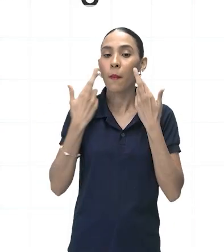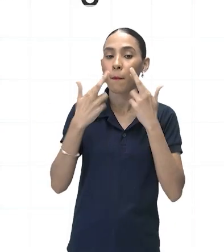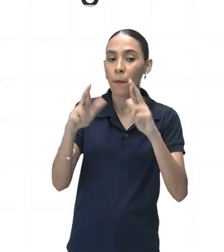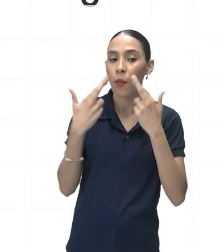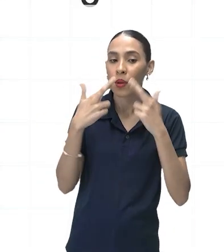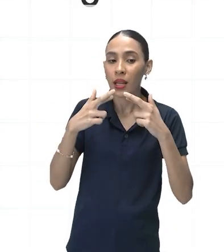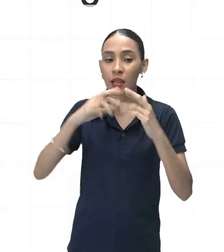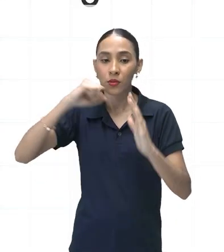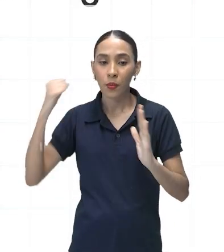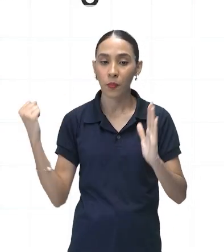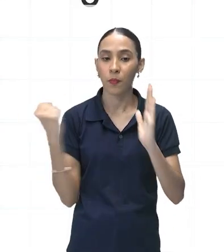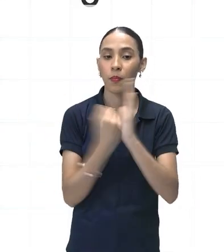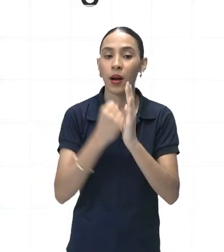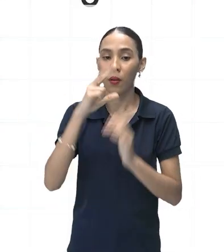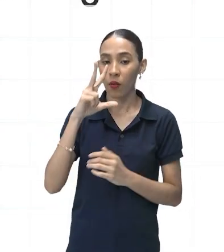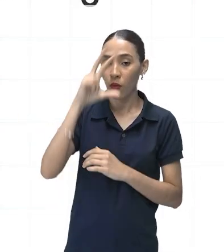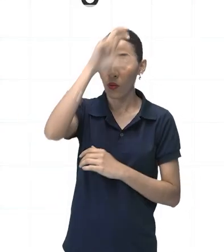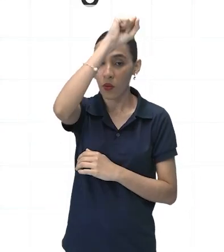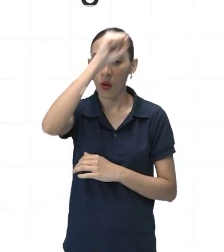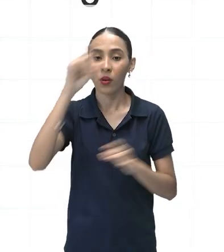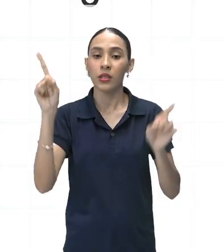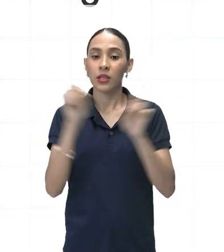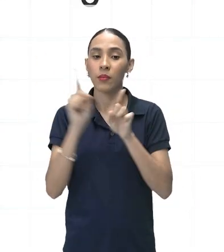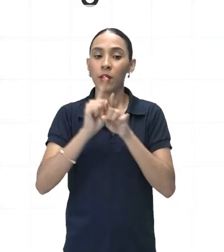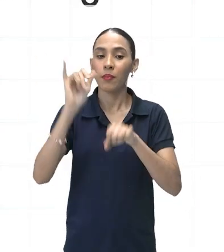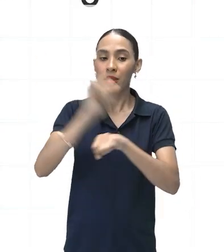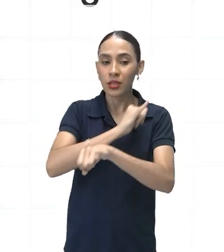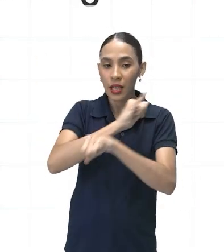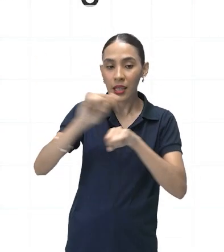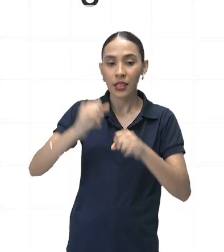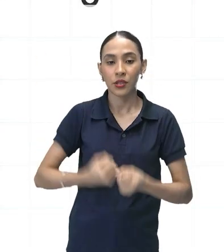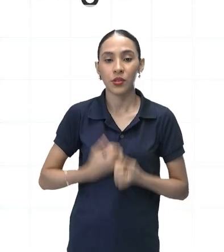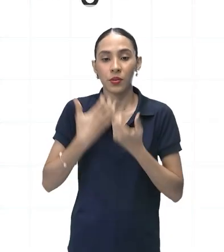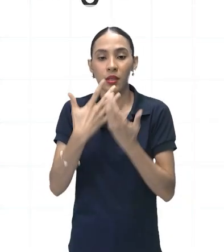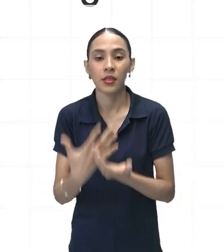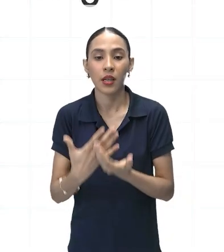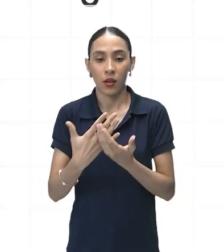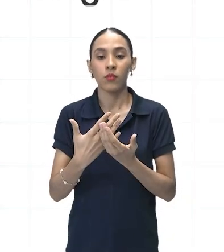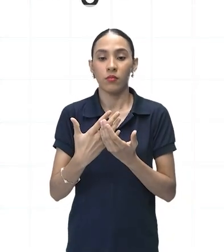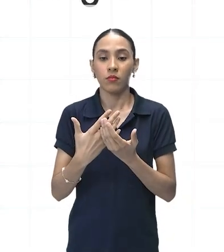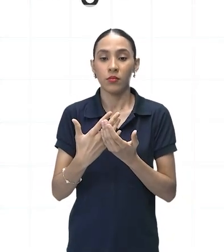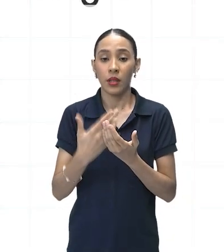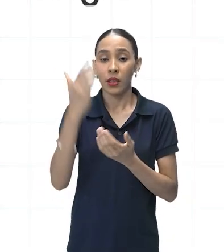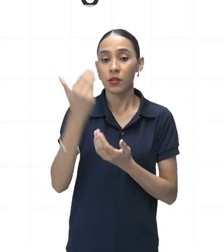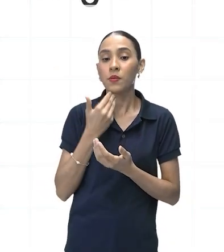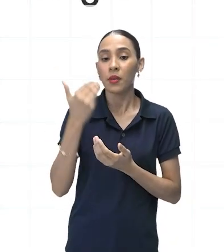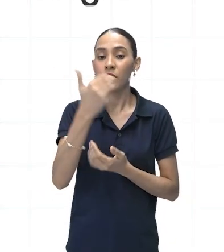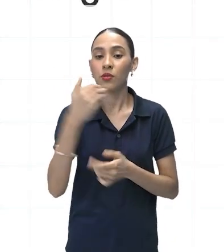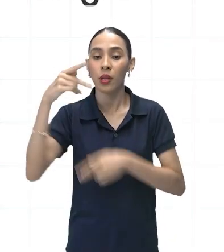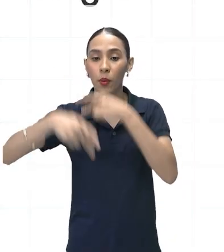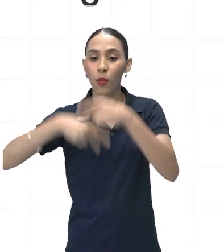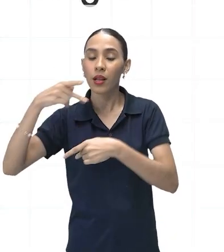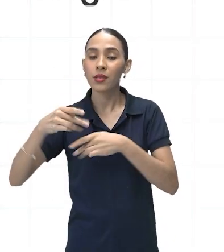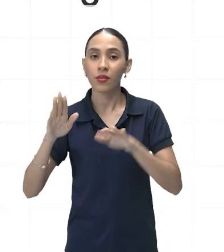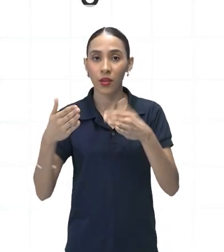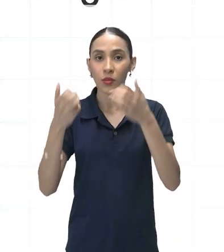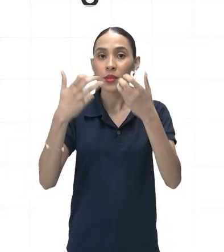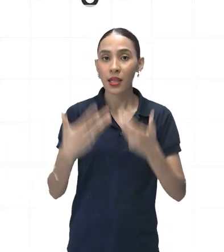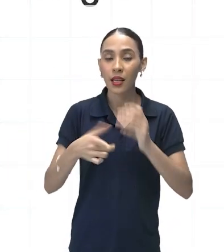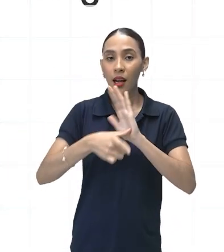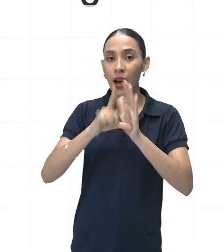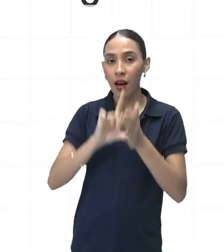protesto se tornou um símbolo de resistência e um veículo para a expressão de demandas populares. É aquilo que eu